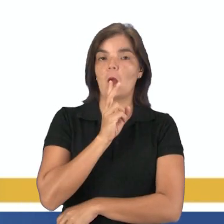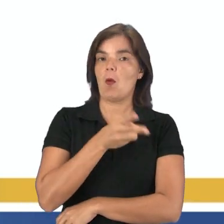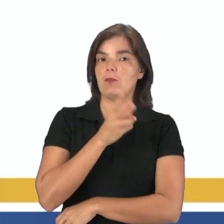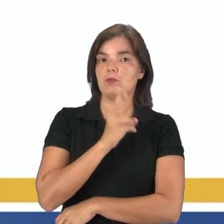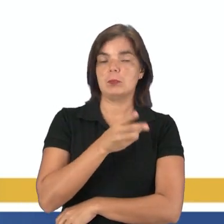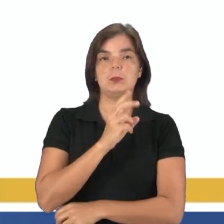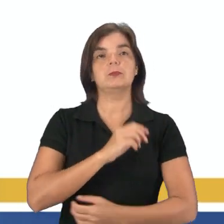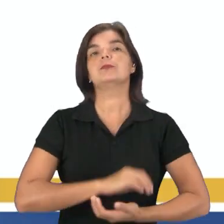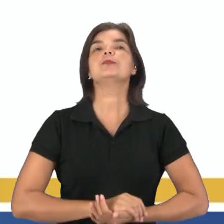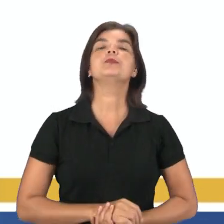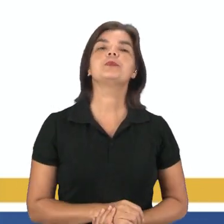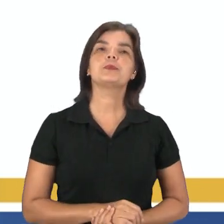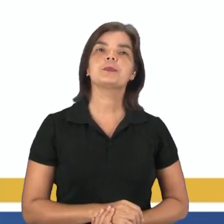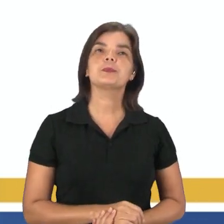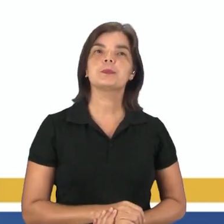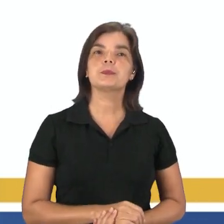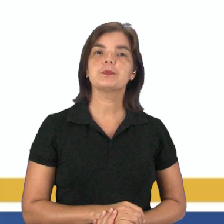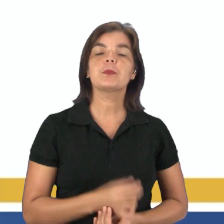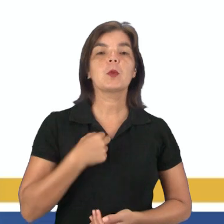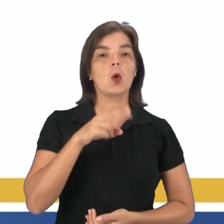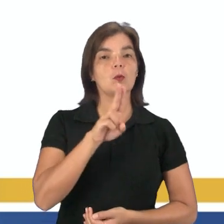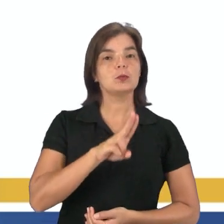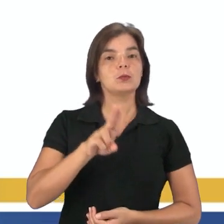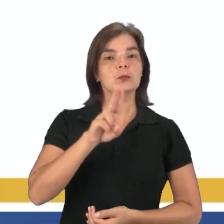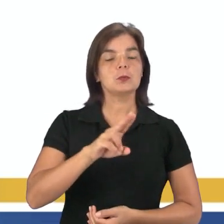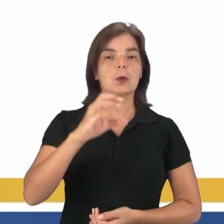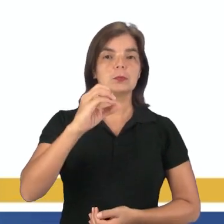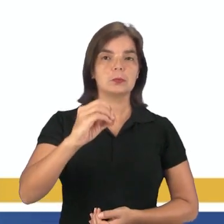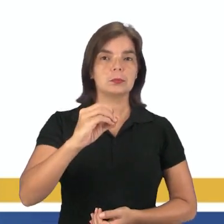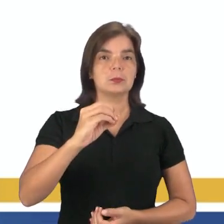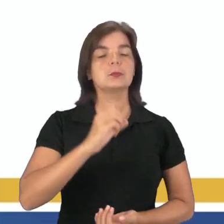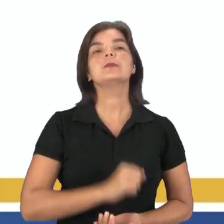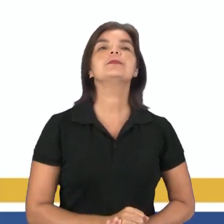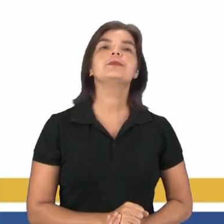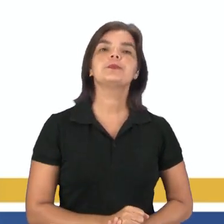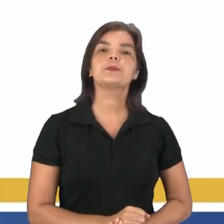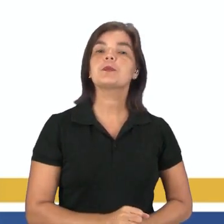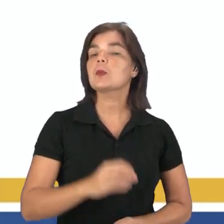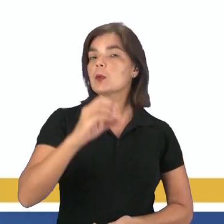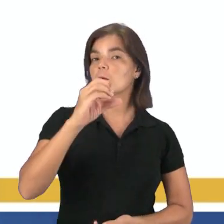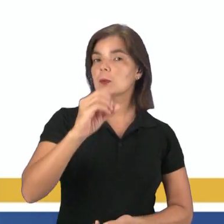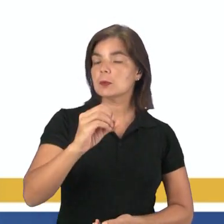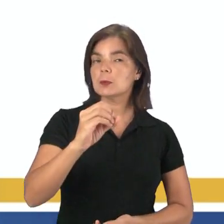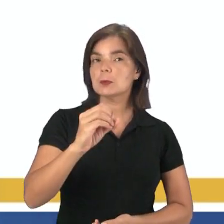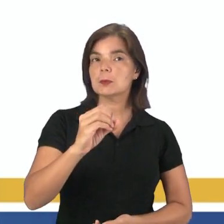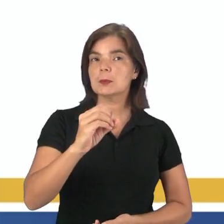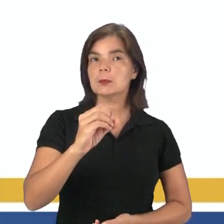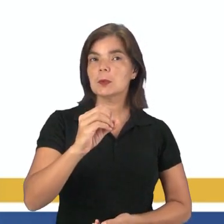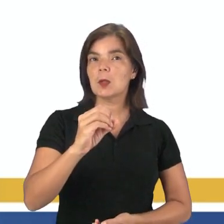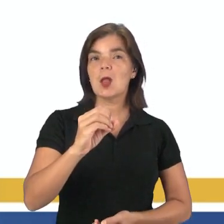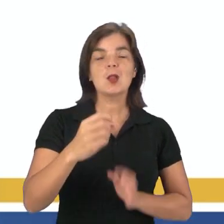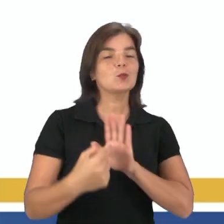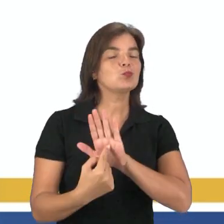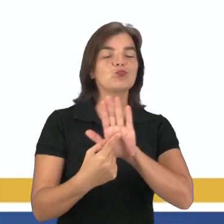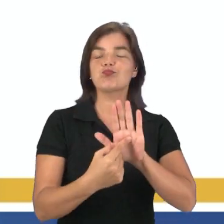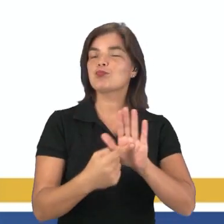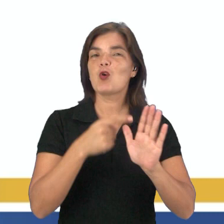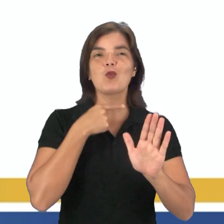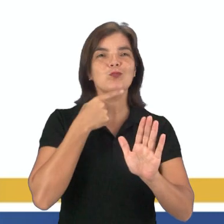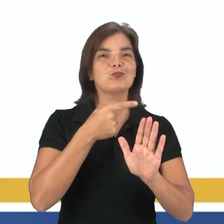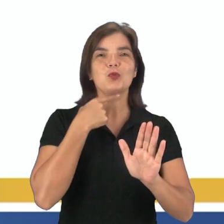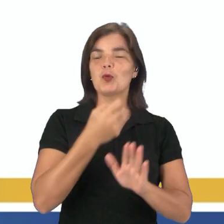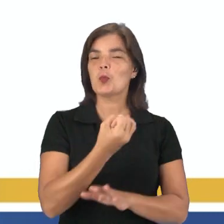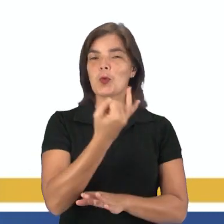mesmo algarismo. Utilização do zero. O zero não representa